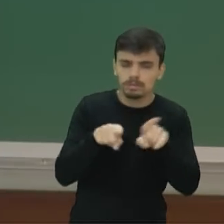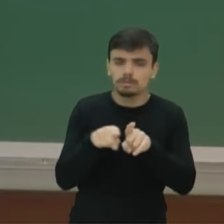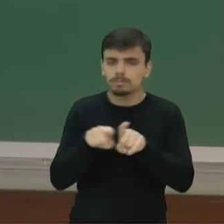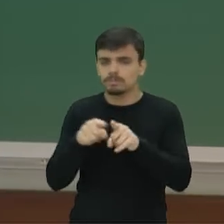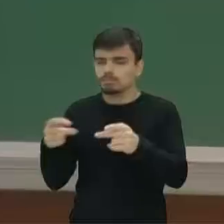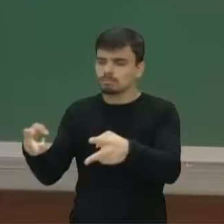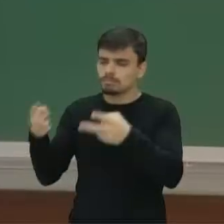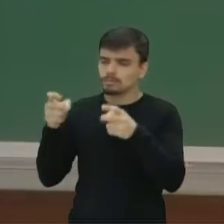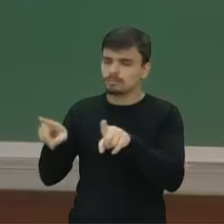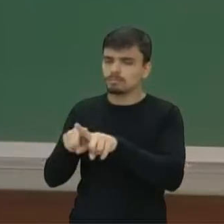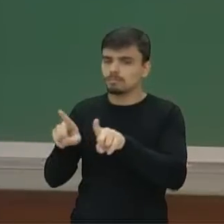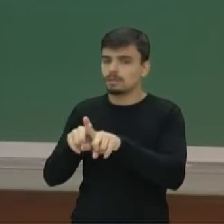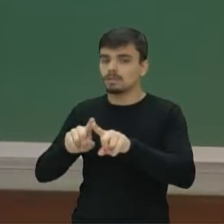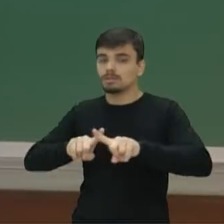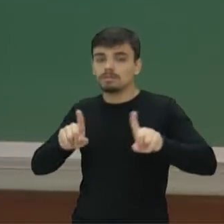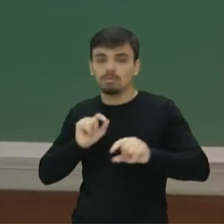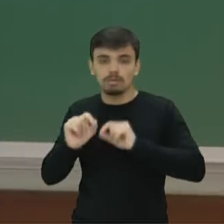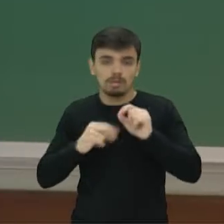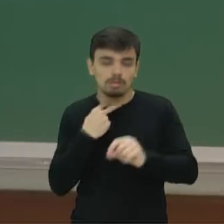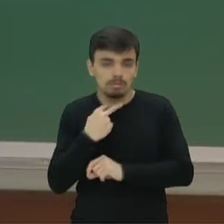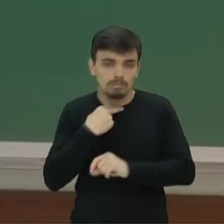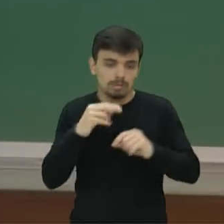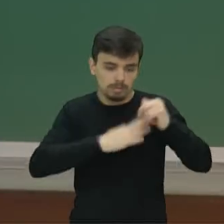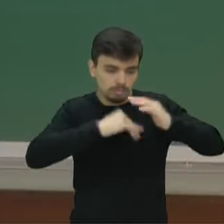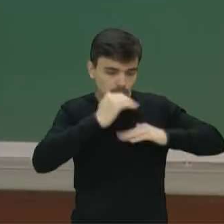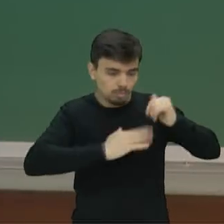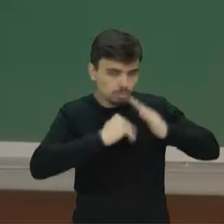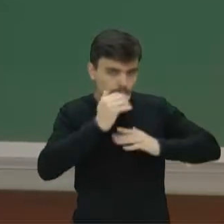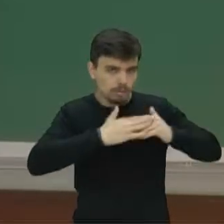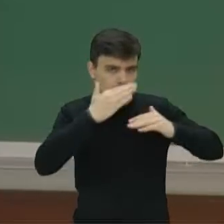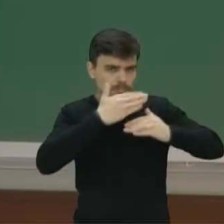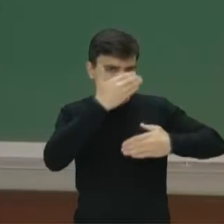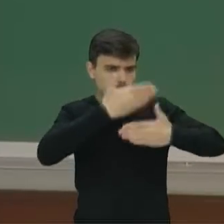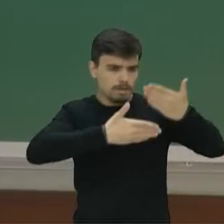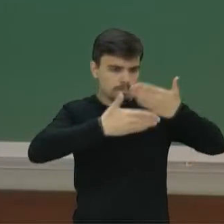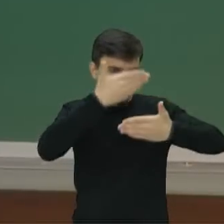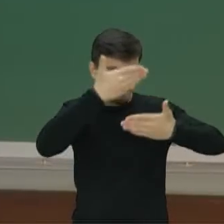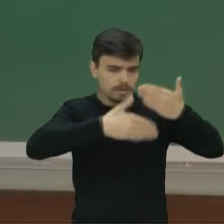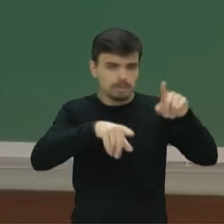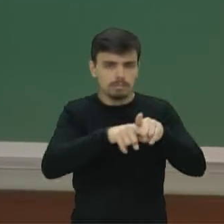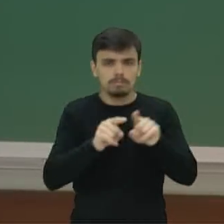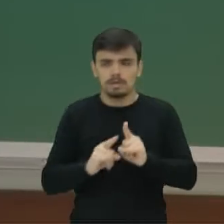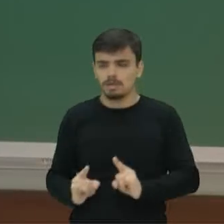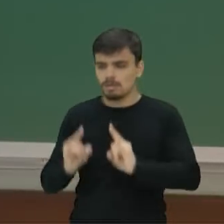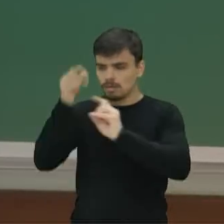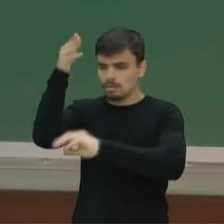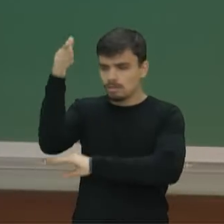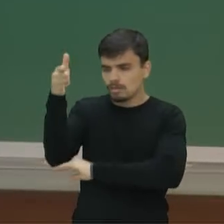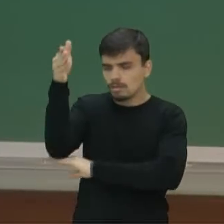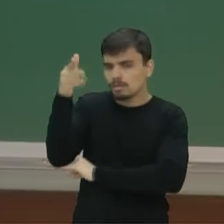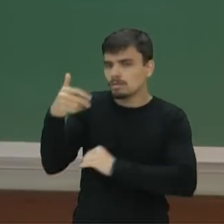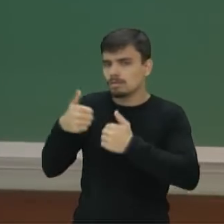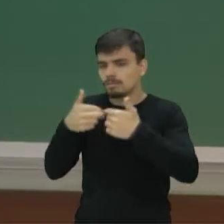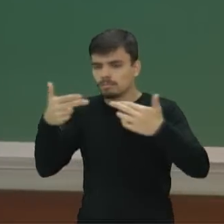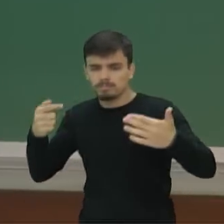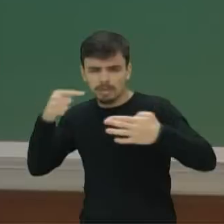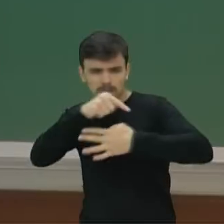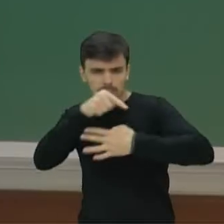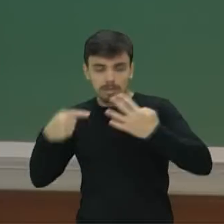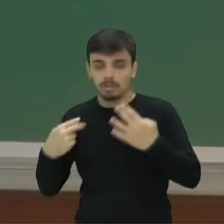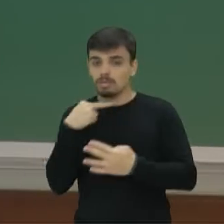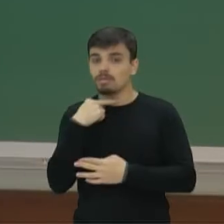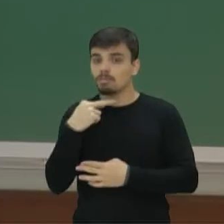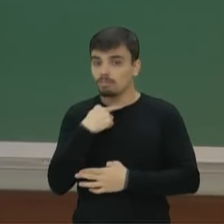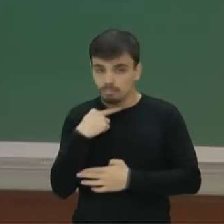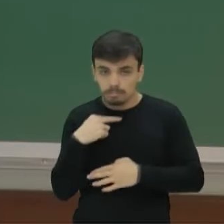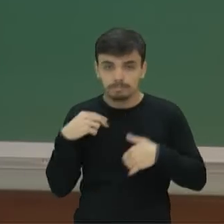observações, porém, não pode-se realizar construções, resorts, hotéis, hotel fazenda. Não, essas